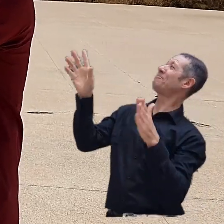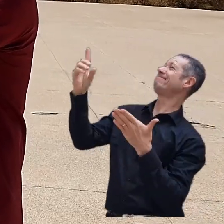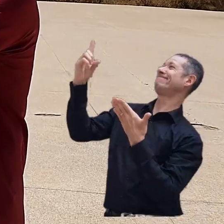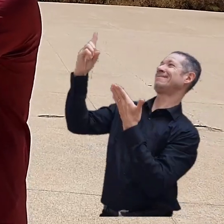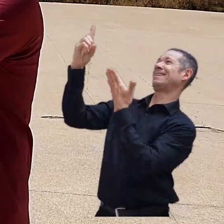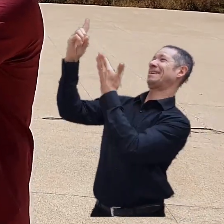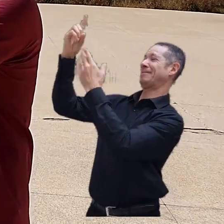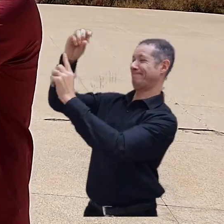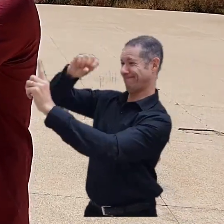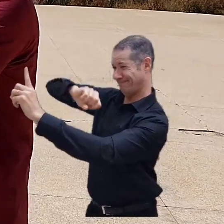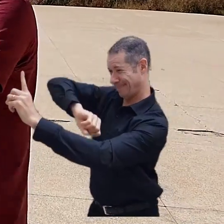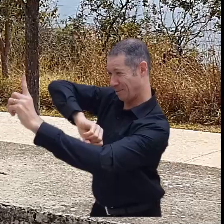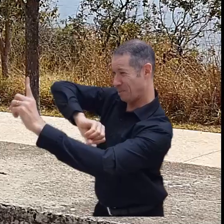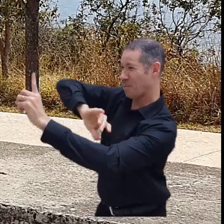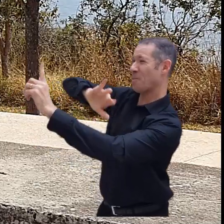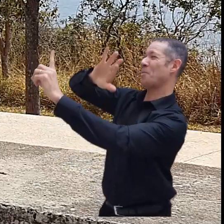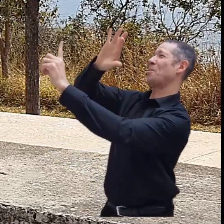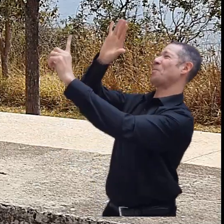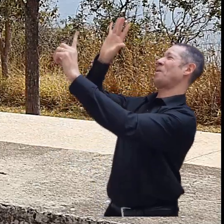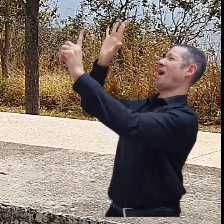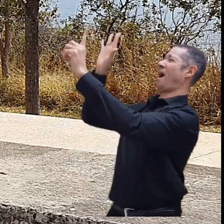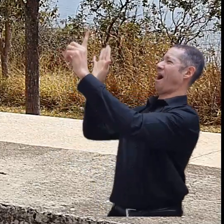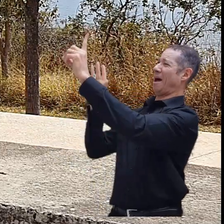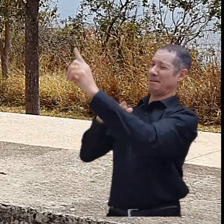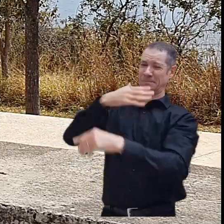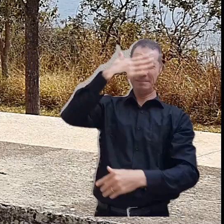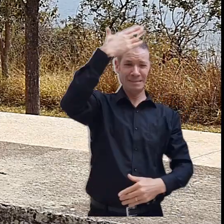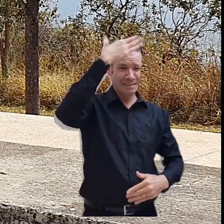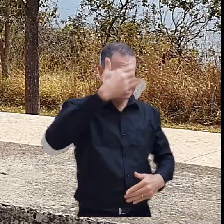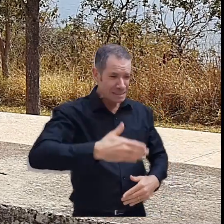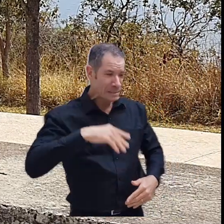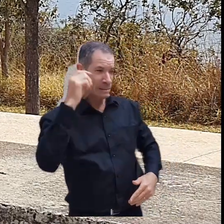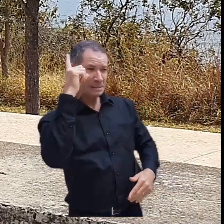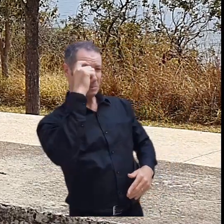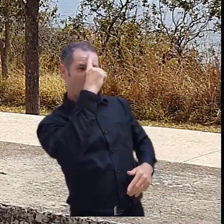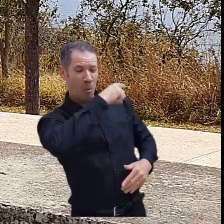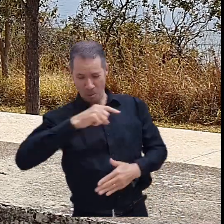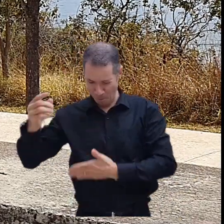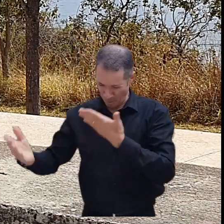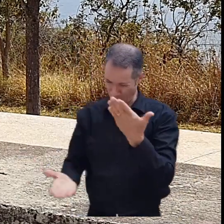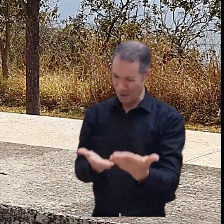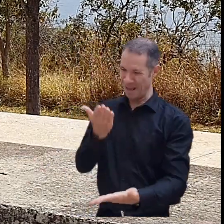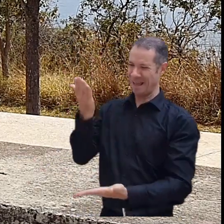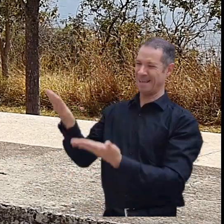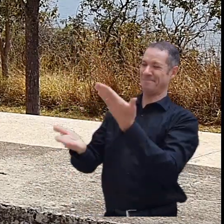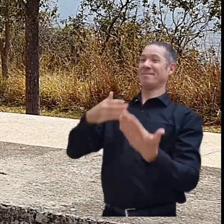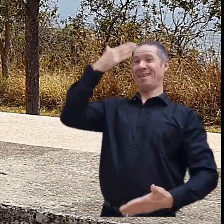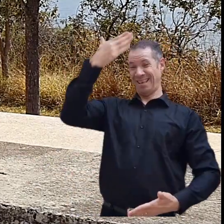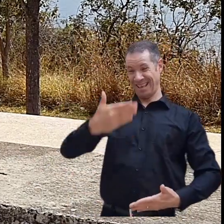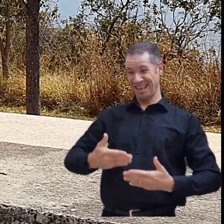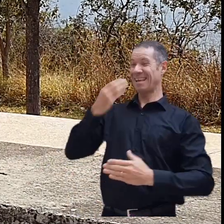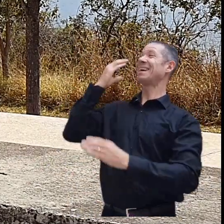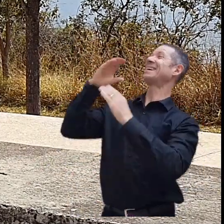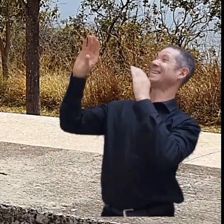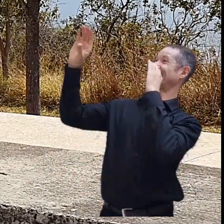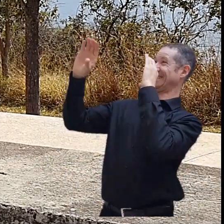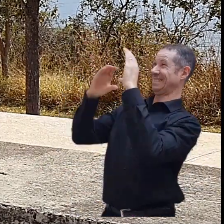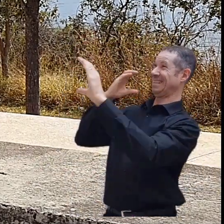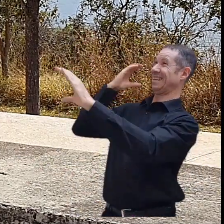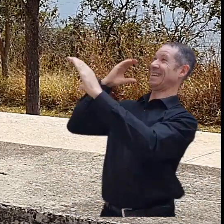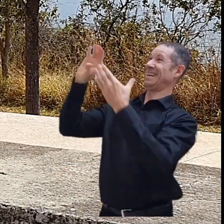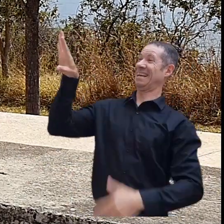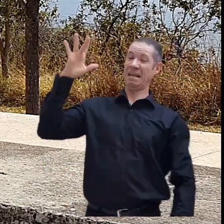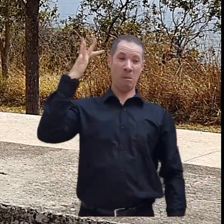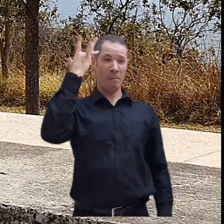glorifica a Deus. Glorificar na prova, exaltar na prova, cantar um hino mesmo